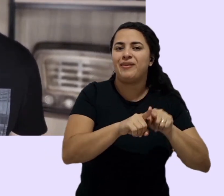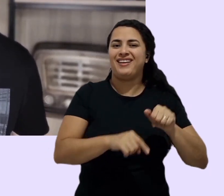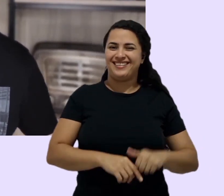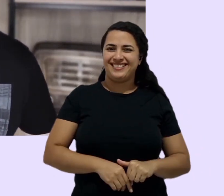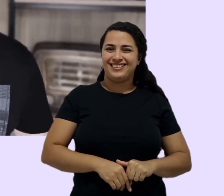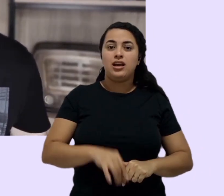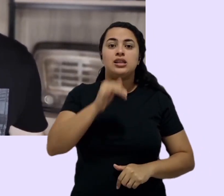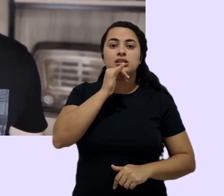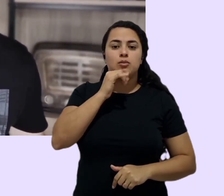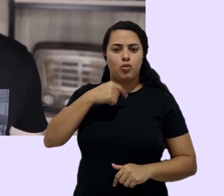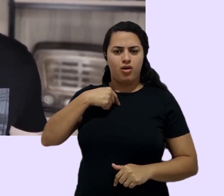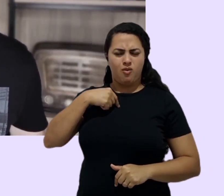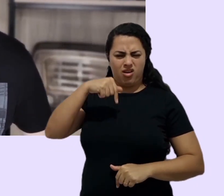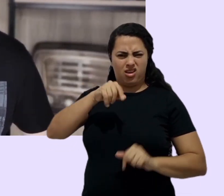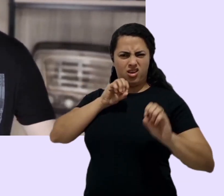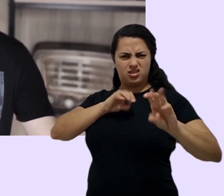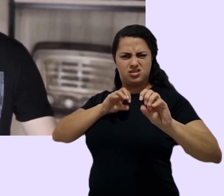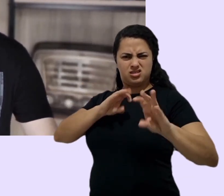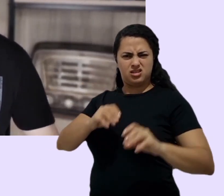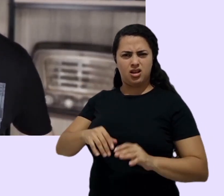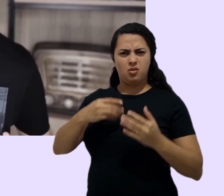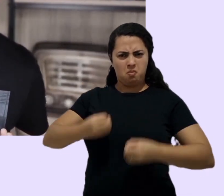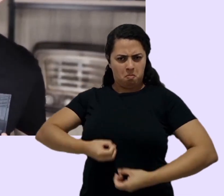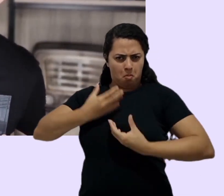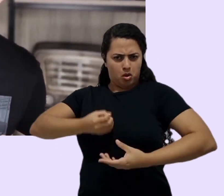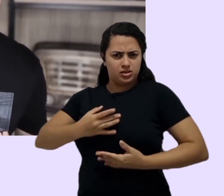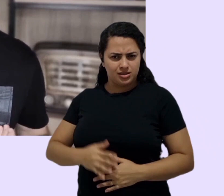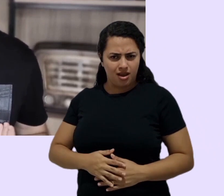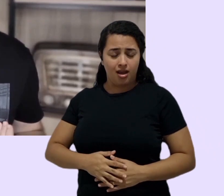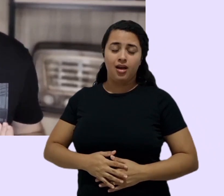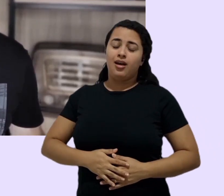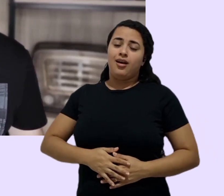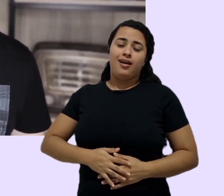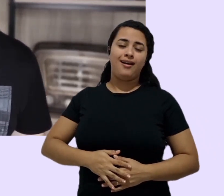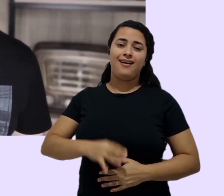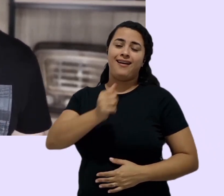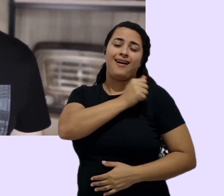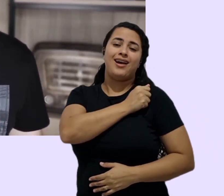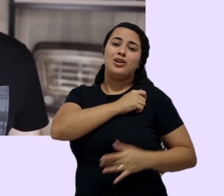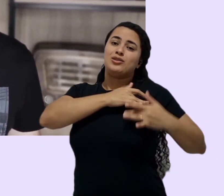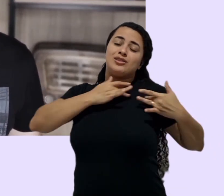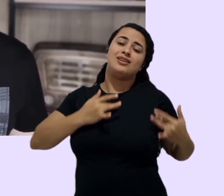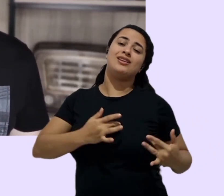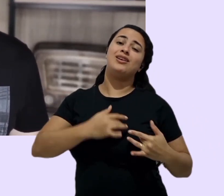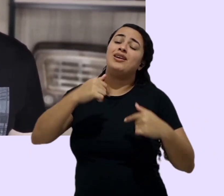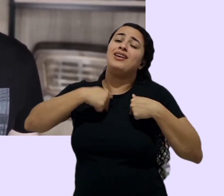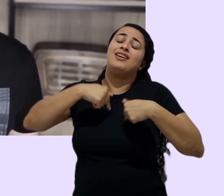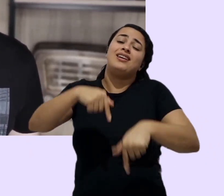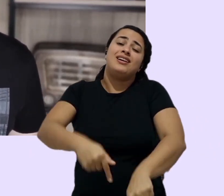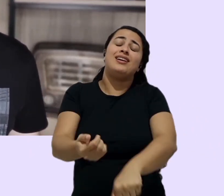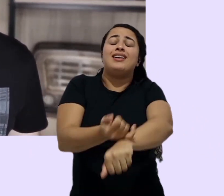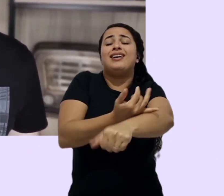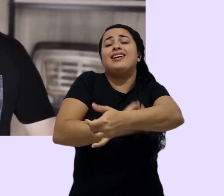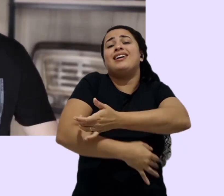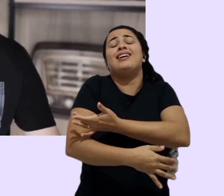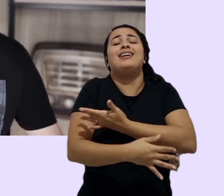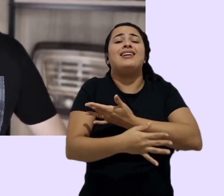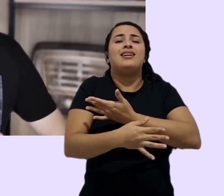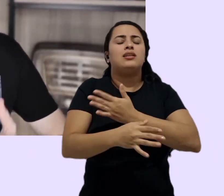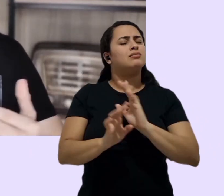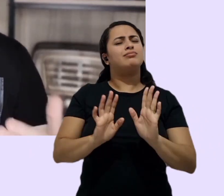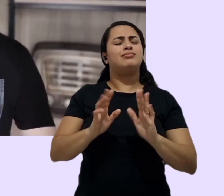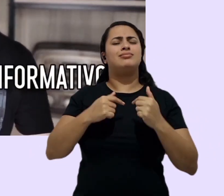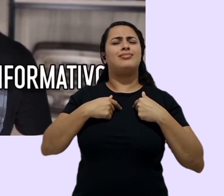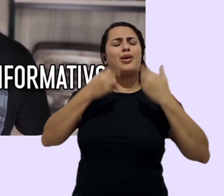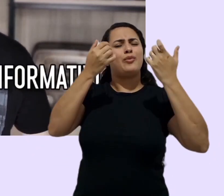vocês, por exemplo, em poesia. Queridos alunos do meu coração, estar aqui é uma grande emoção. Eu não faço isso. Eu